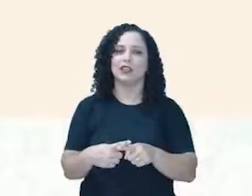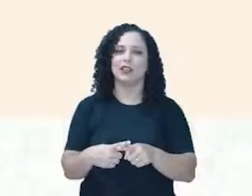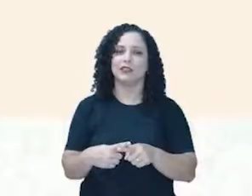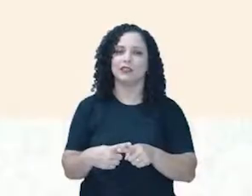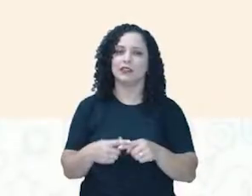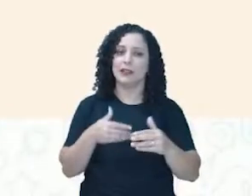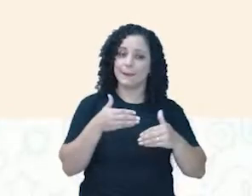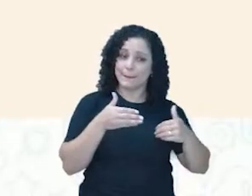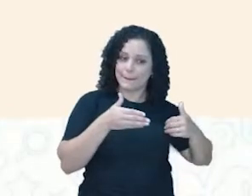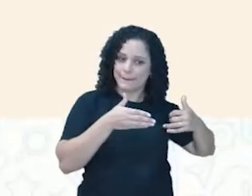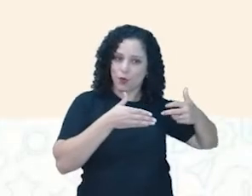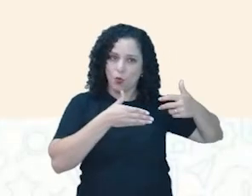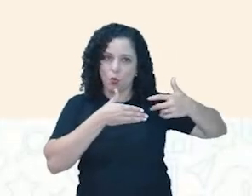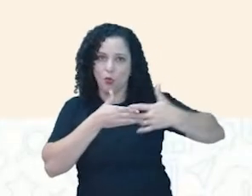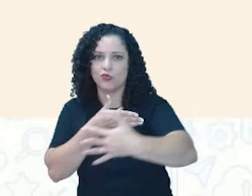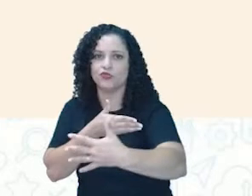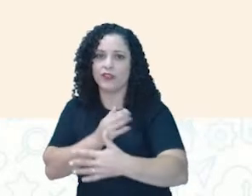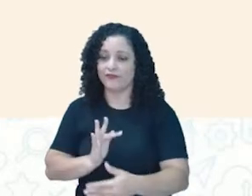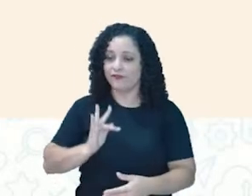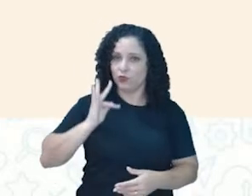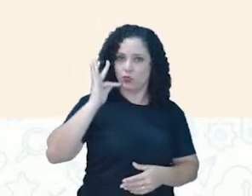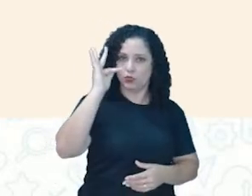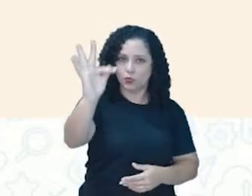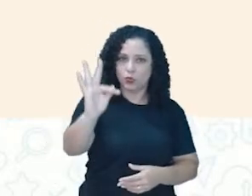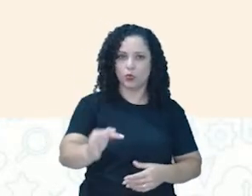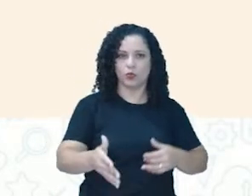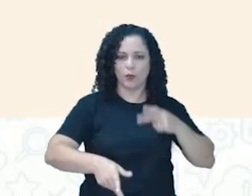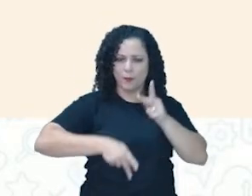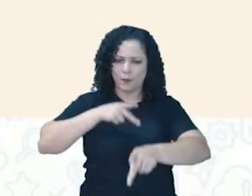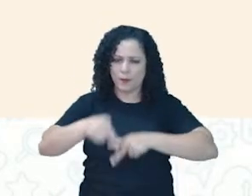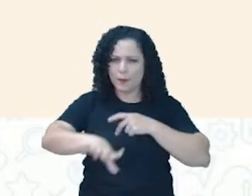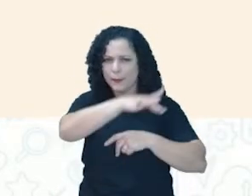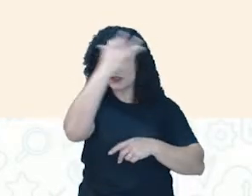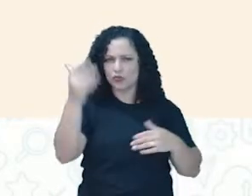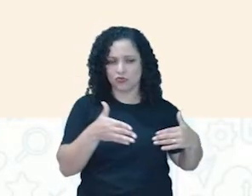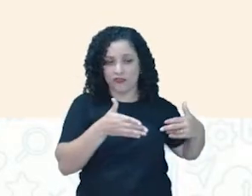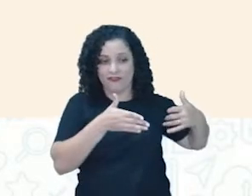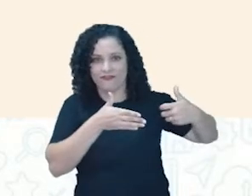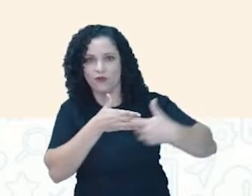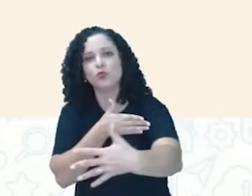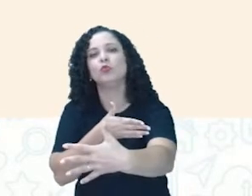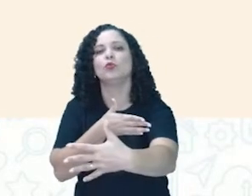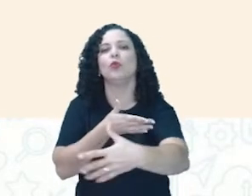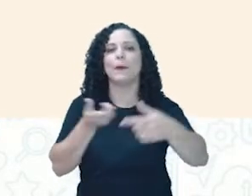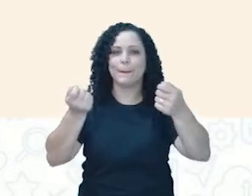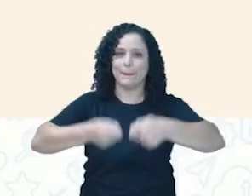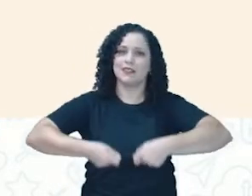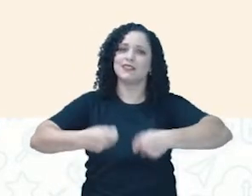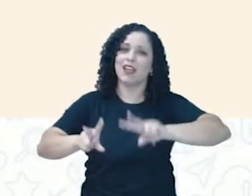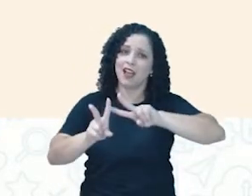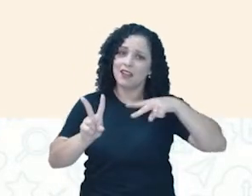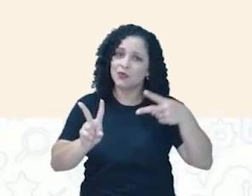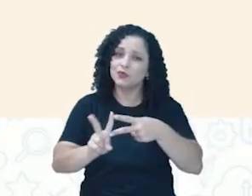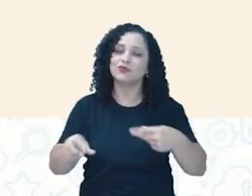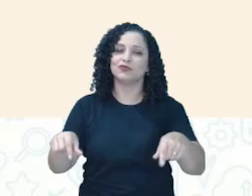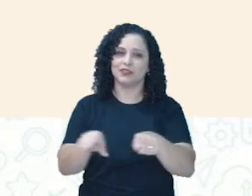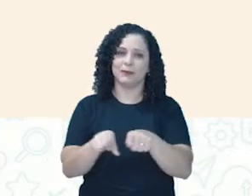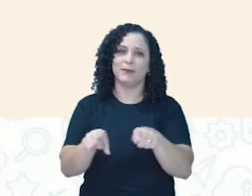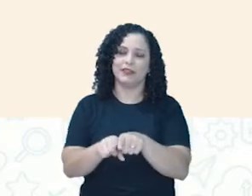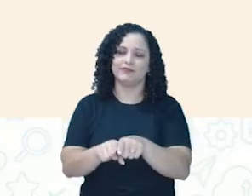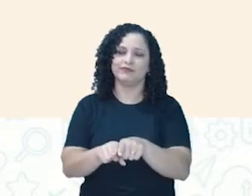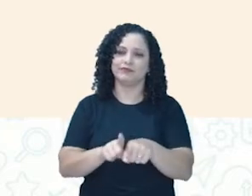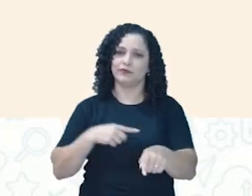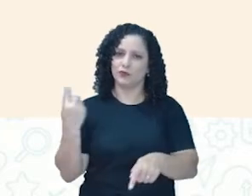que vierem depois, né, as próximas gerações, as futuras gerações também vão precisar desses recursos, né? A